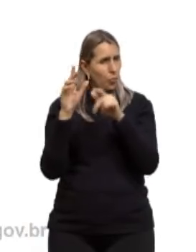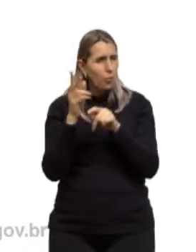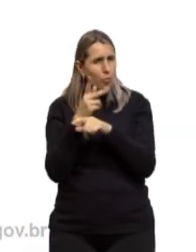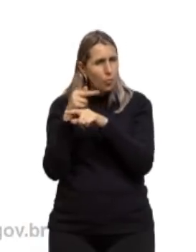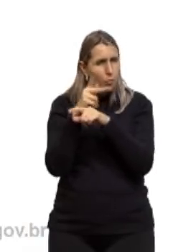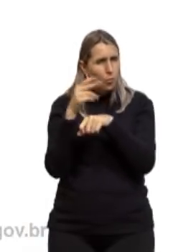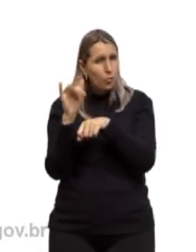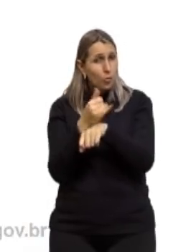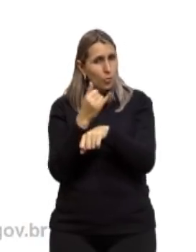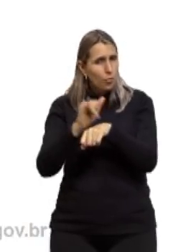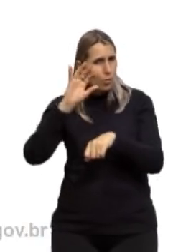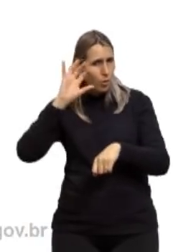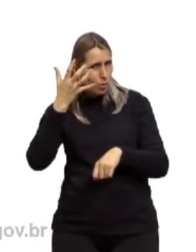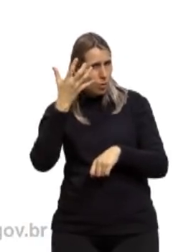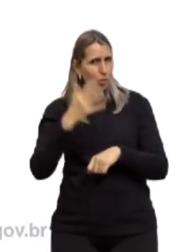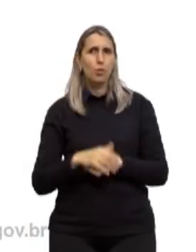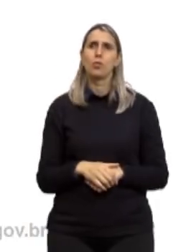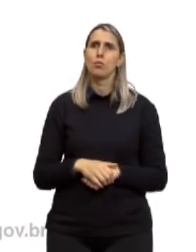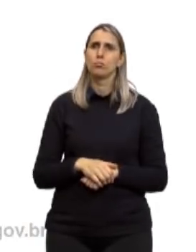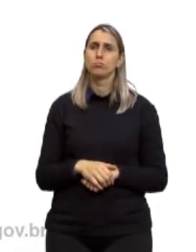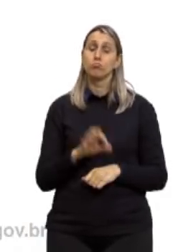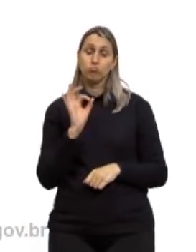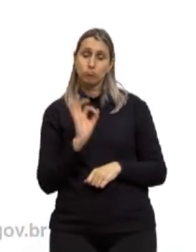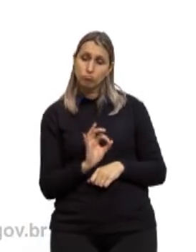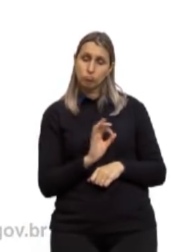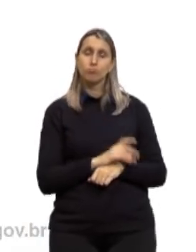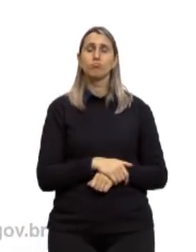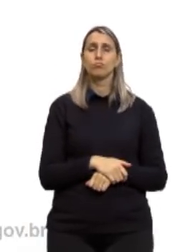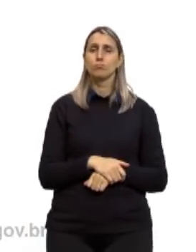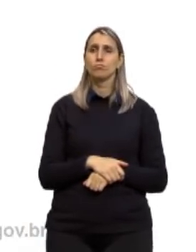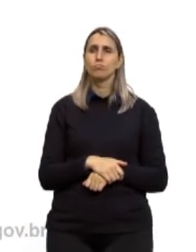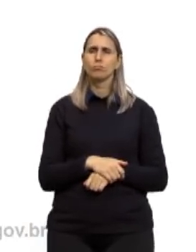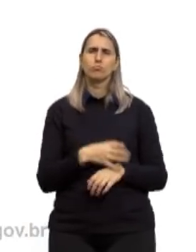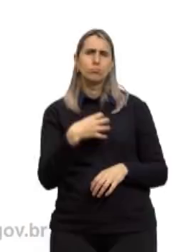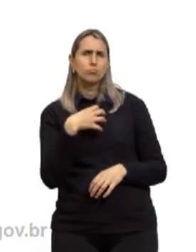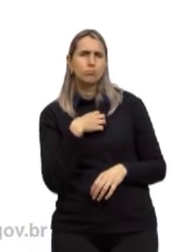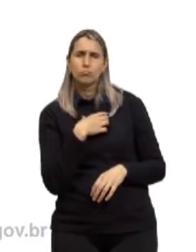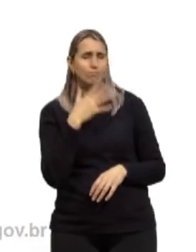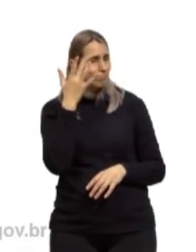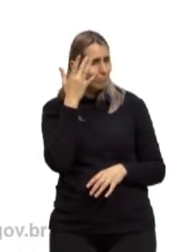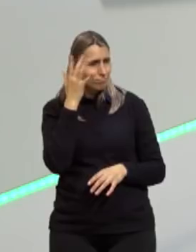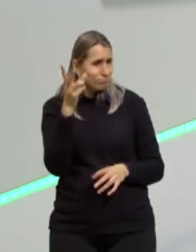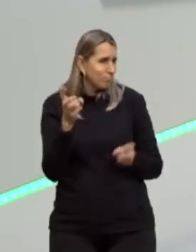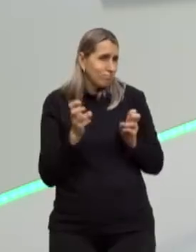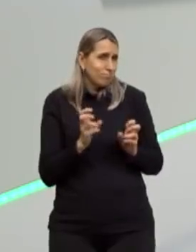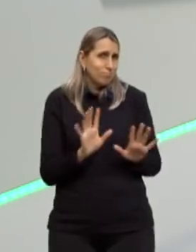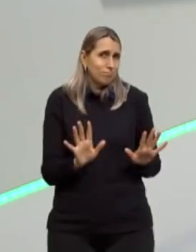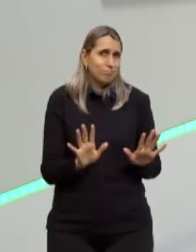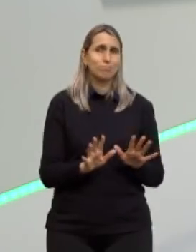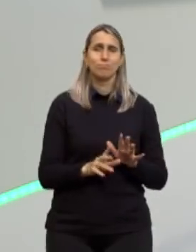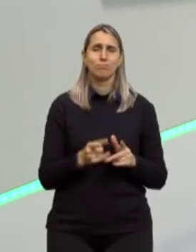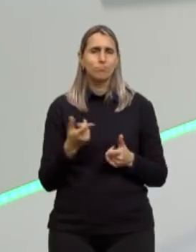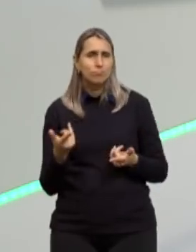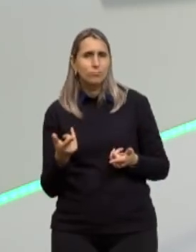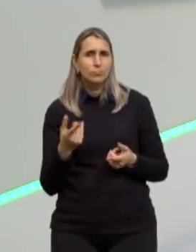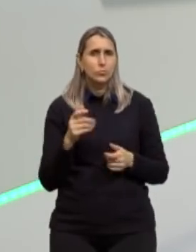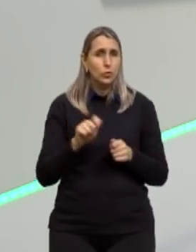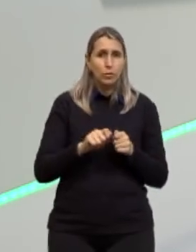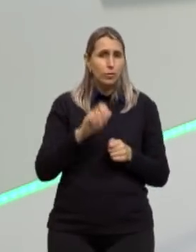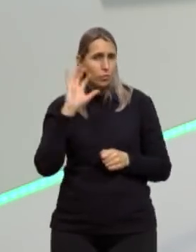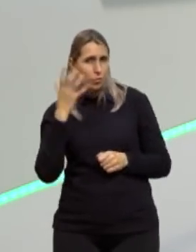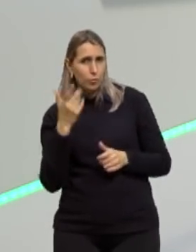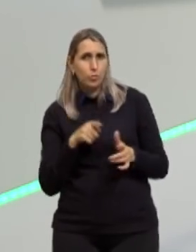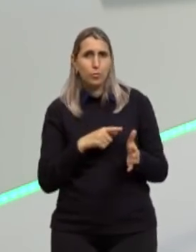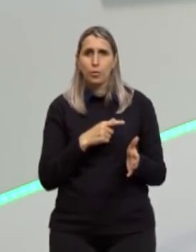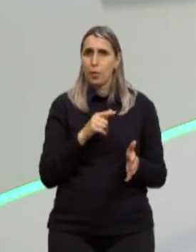estratégia para resolver certo só que as coisas senão ela se dão de forma que eu tô nem percebe quando eu tô com outros da conta tu já tá